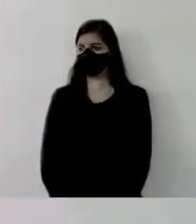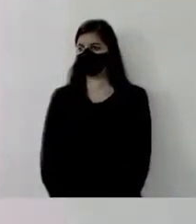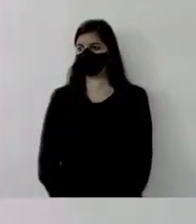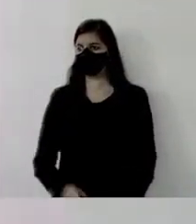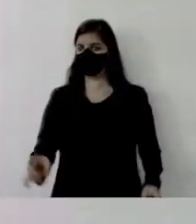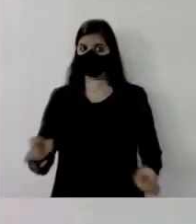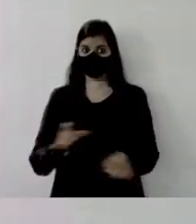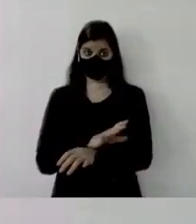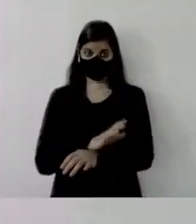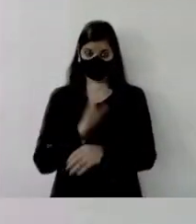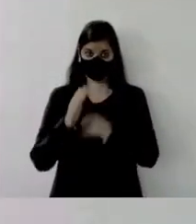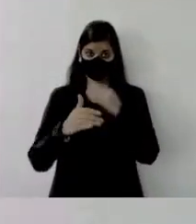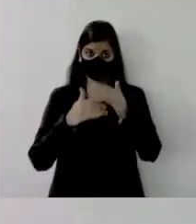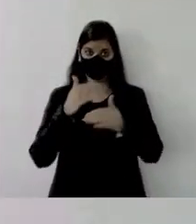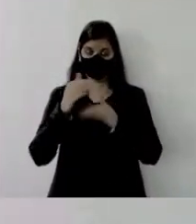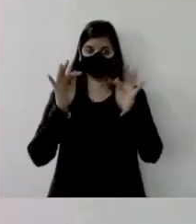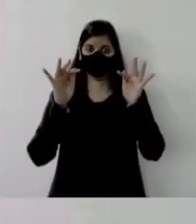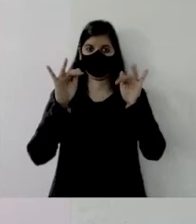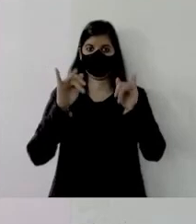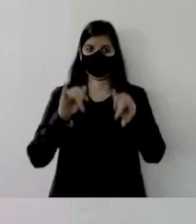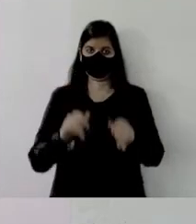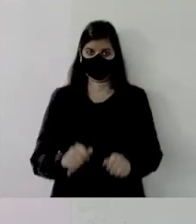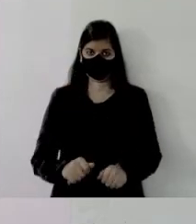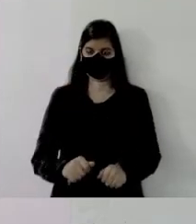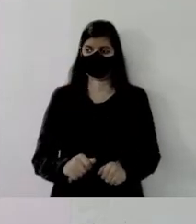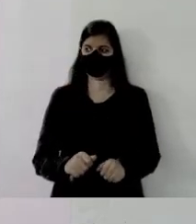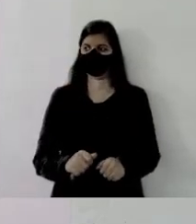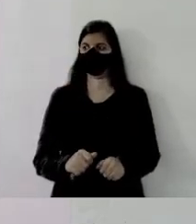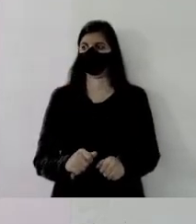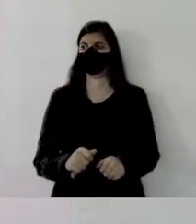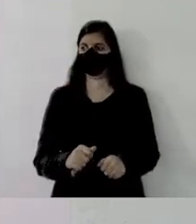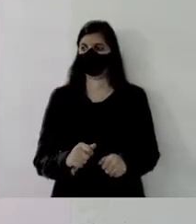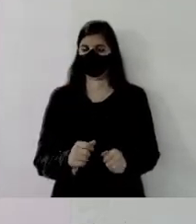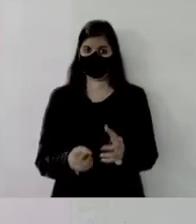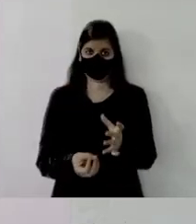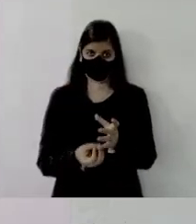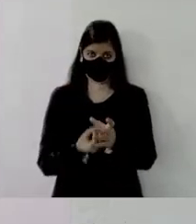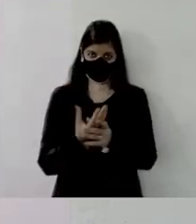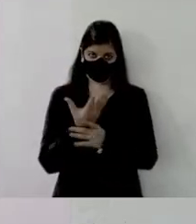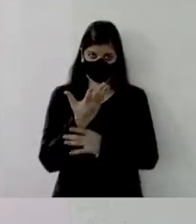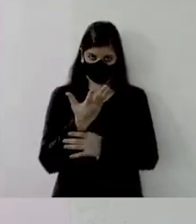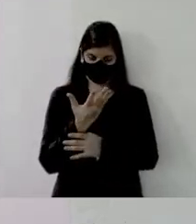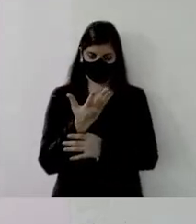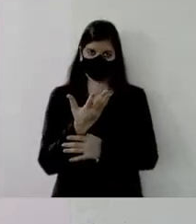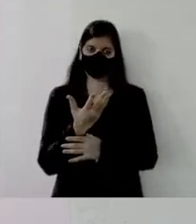Pronto, com esse processo nós finalizamos a construção